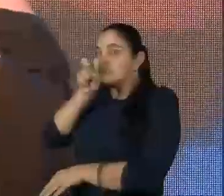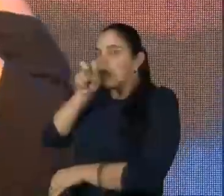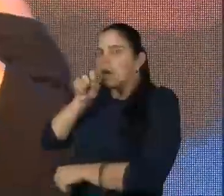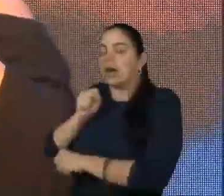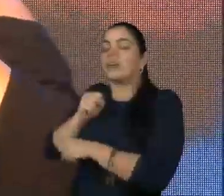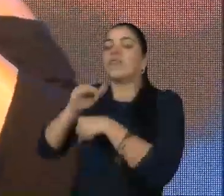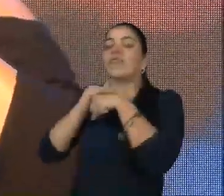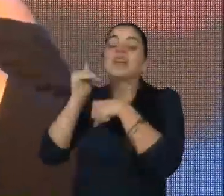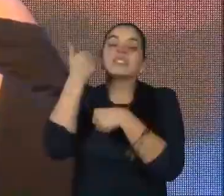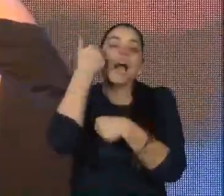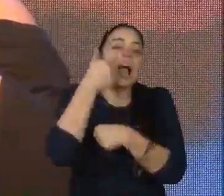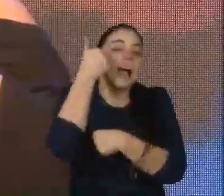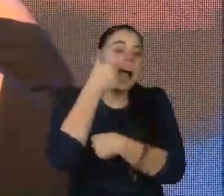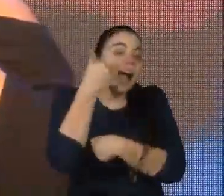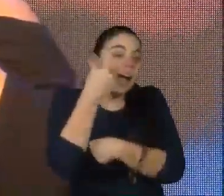Passa a mão no rosto dele.